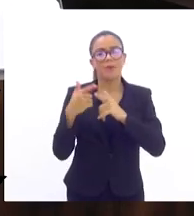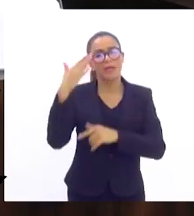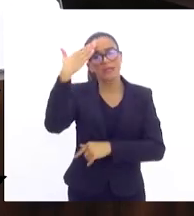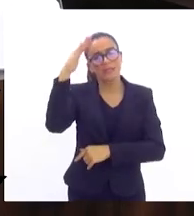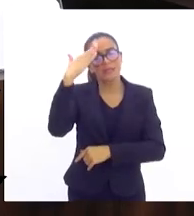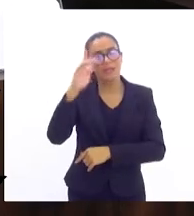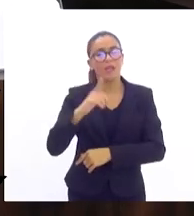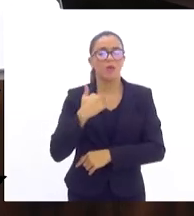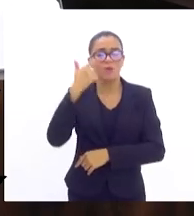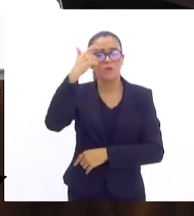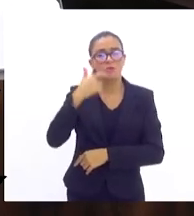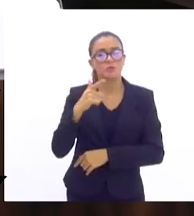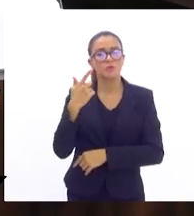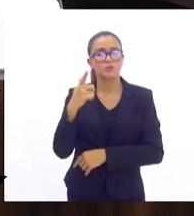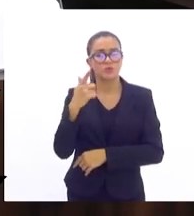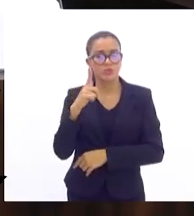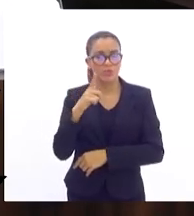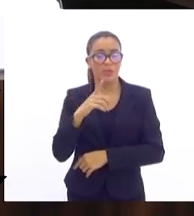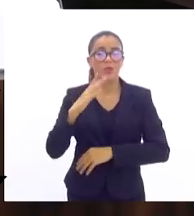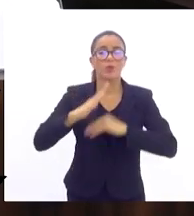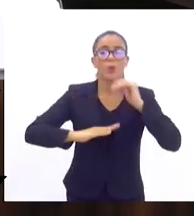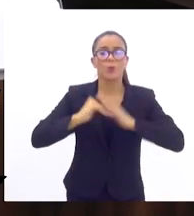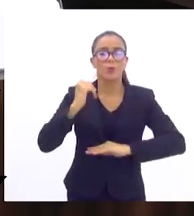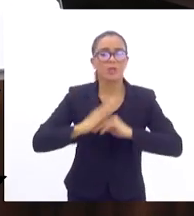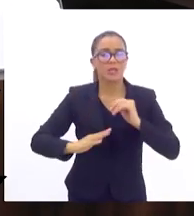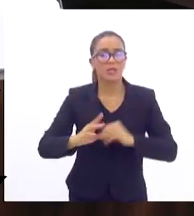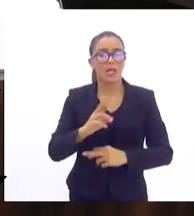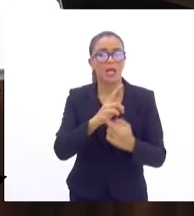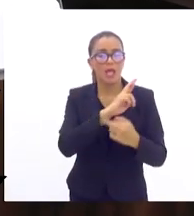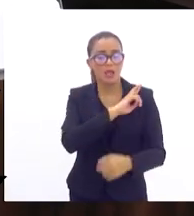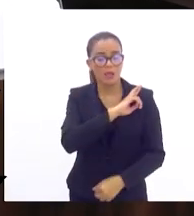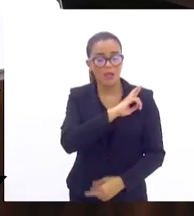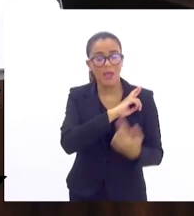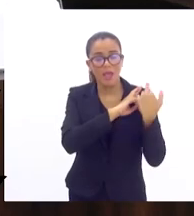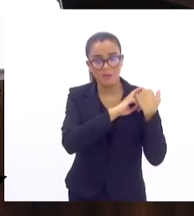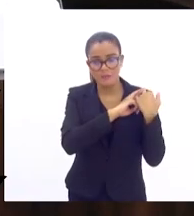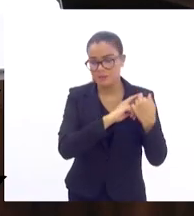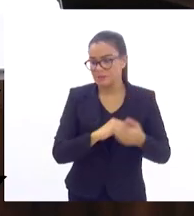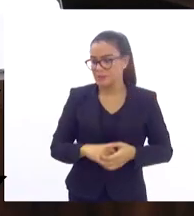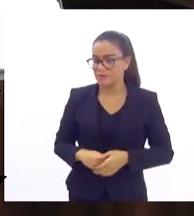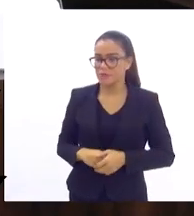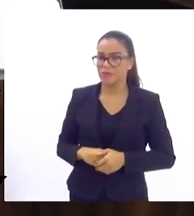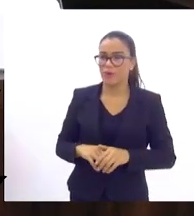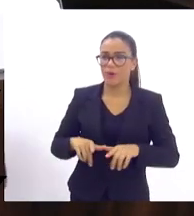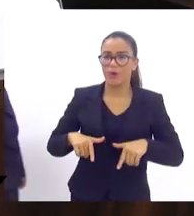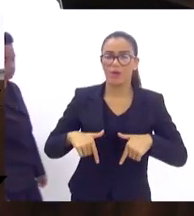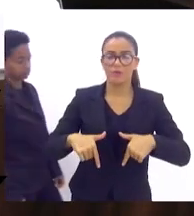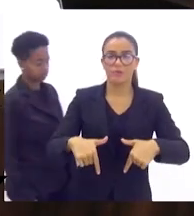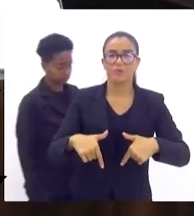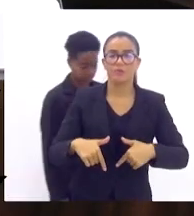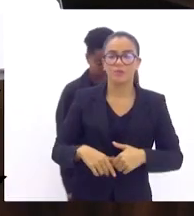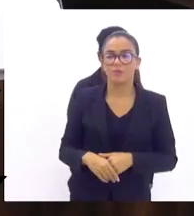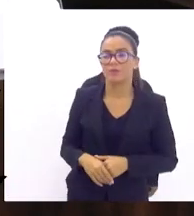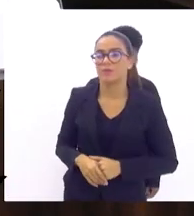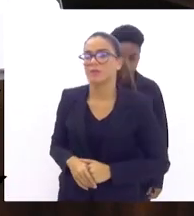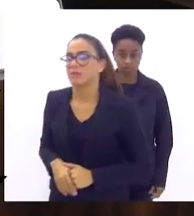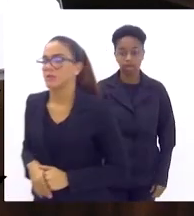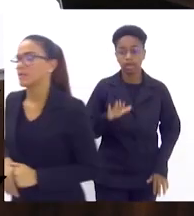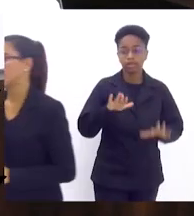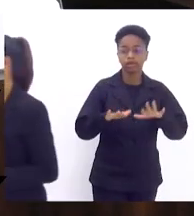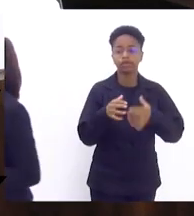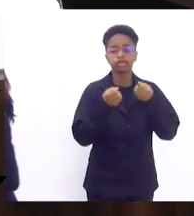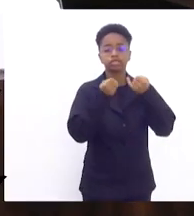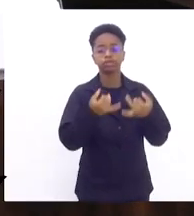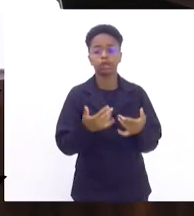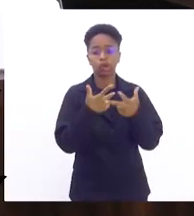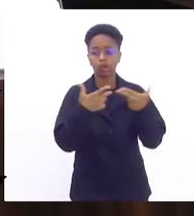Técnica de Saneamento, então sou o técnico responsável para estar aí, né, mais atuante e talvez até esclarecendo